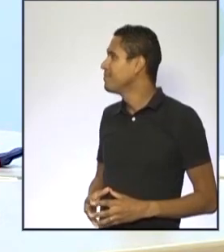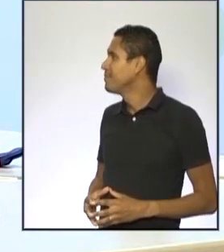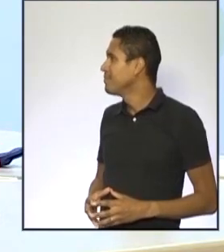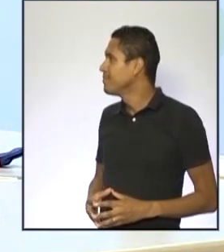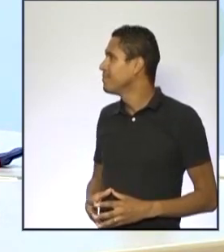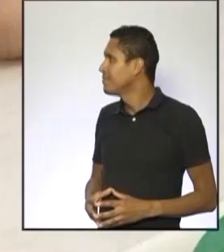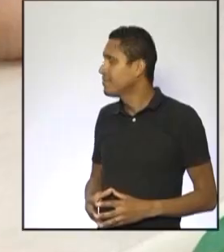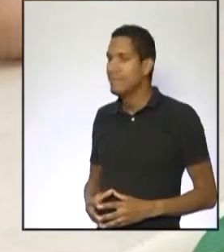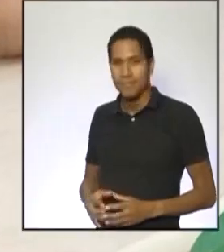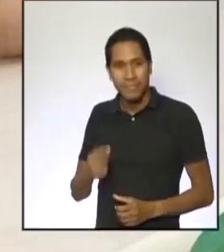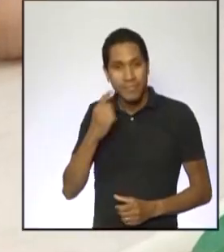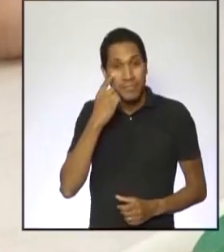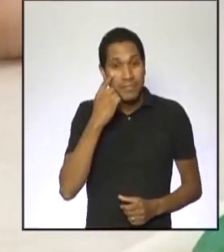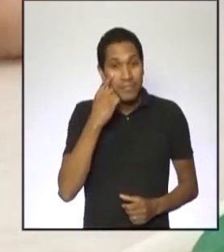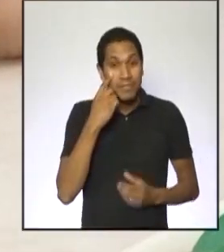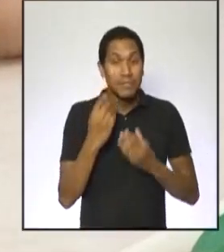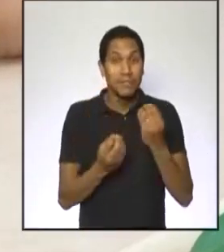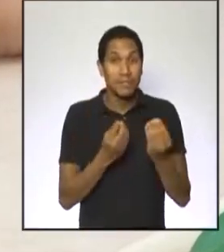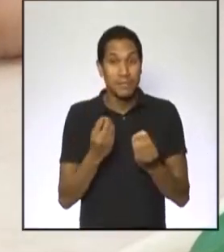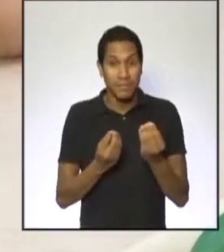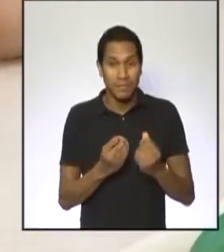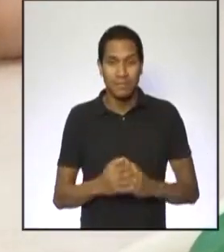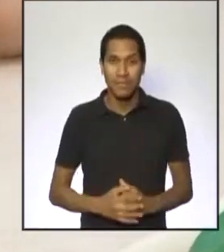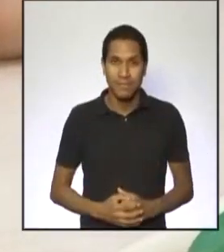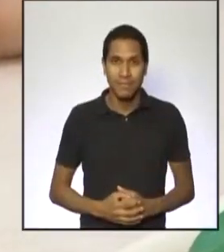Olha lá, então a gente vai